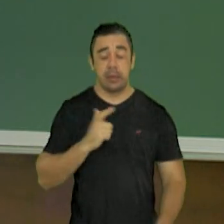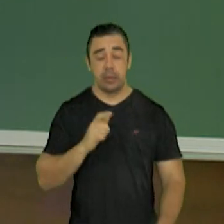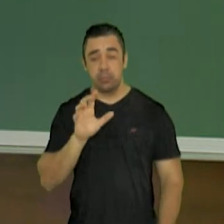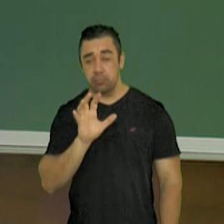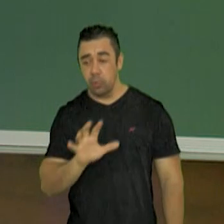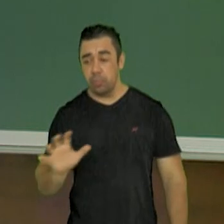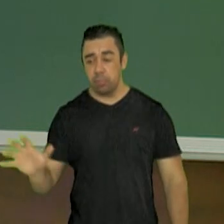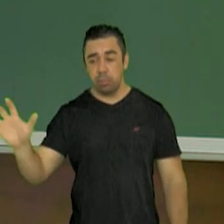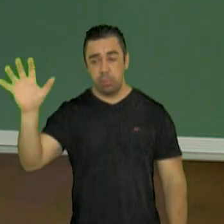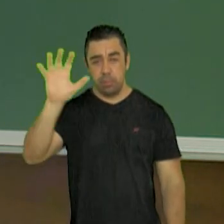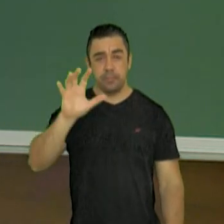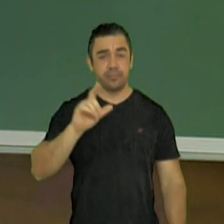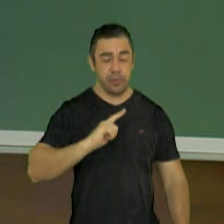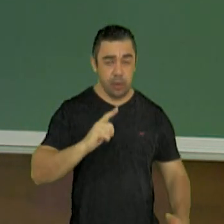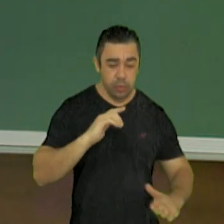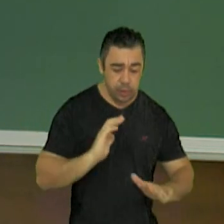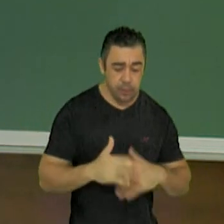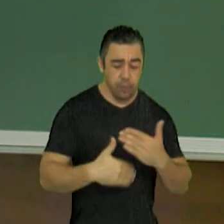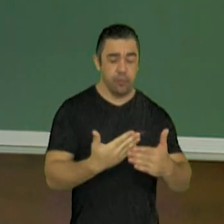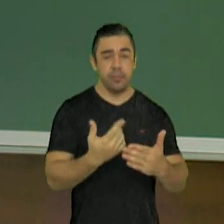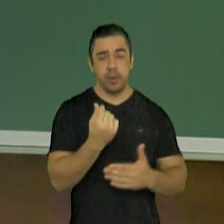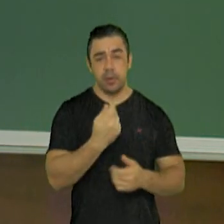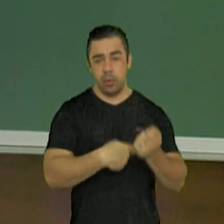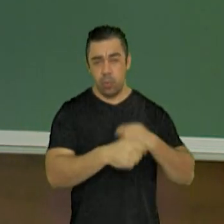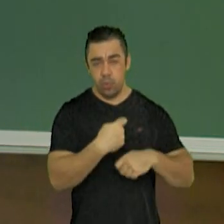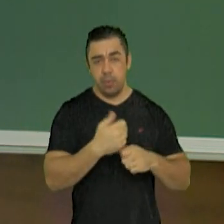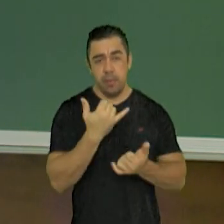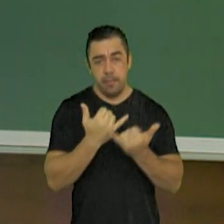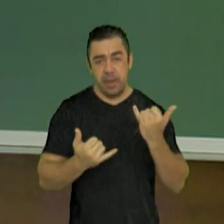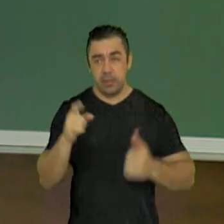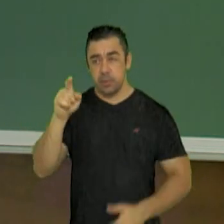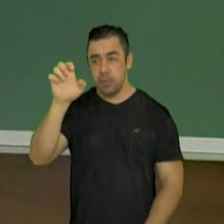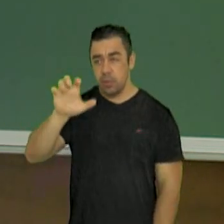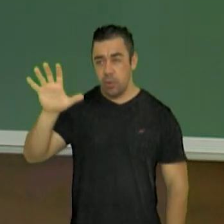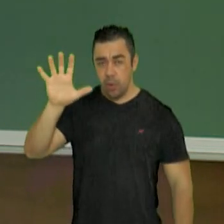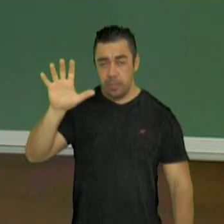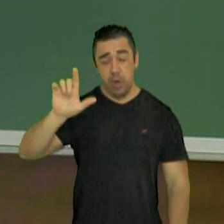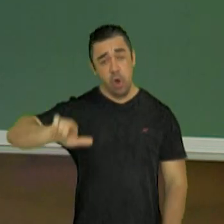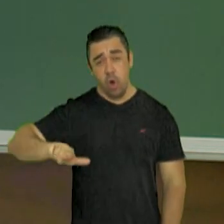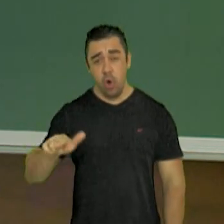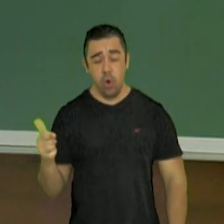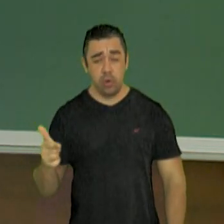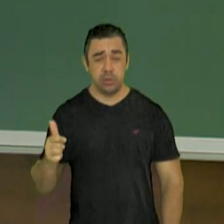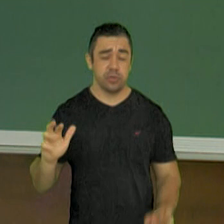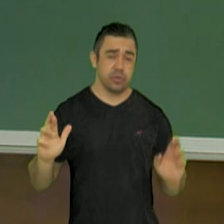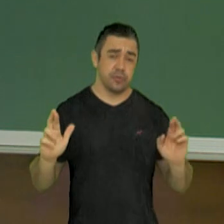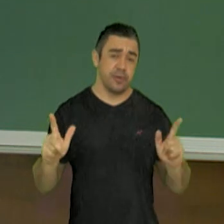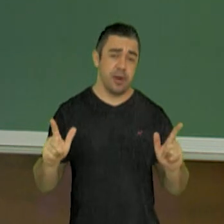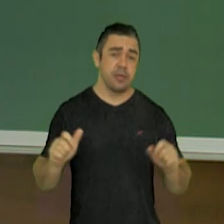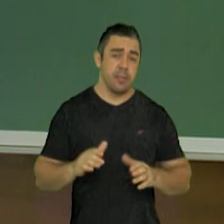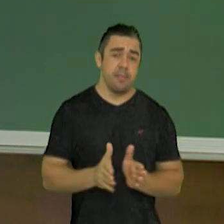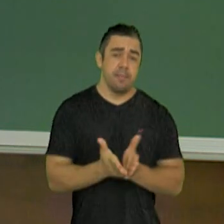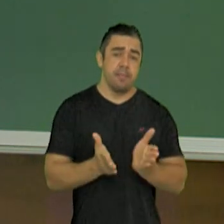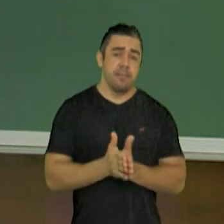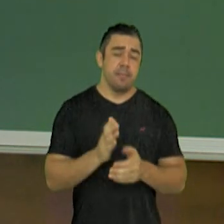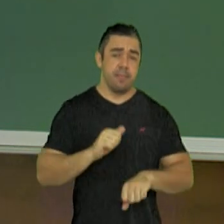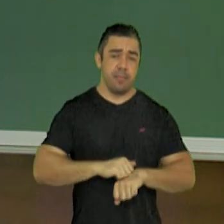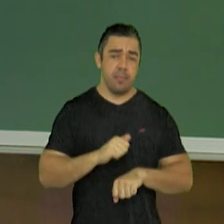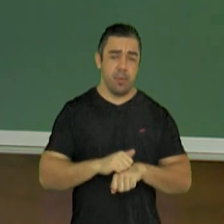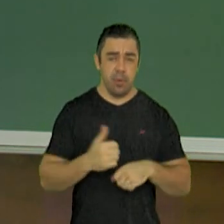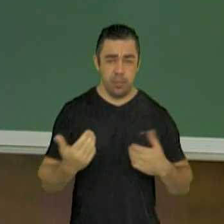regiões que você tem um desenvolvimento econômico parecido com o europeu, por exemplo, e outras que você pode comparar países até